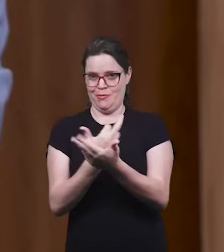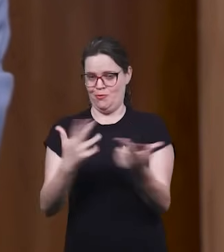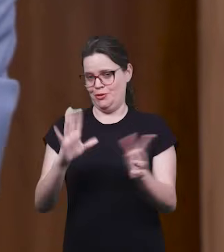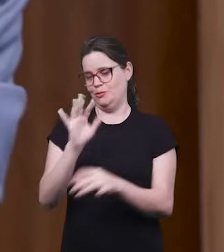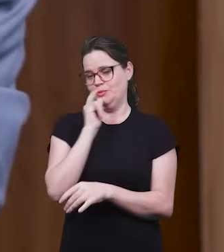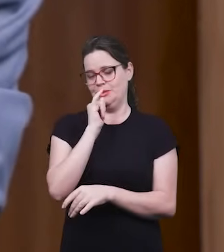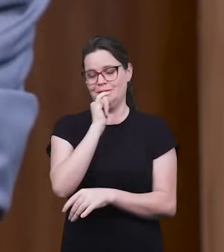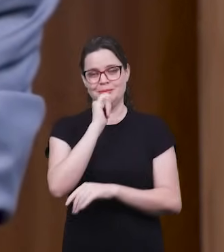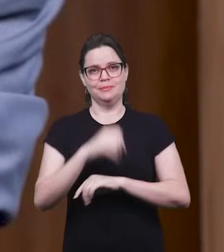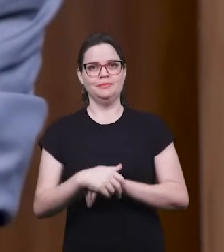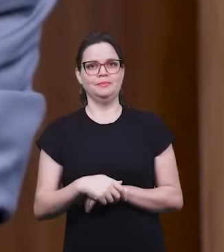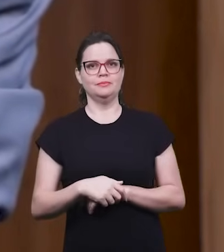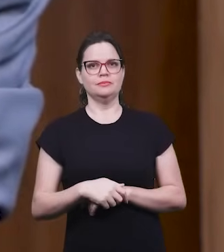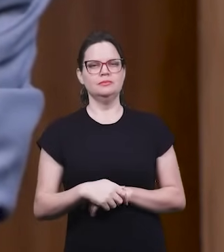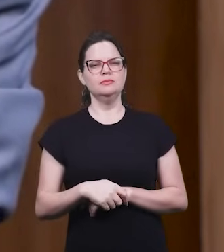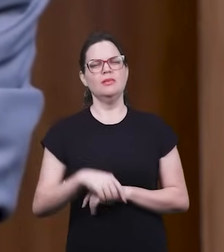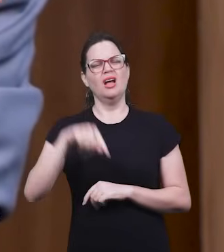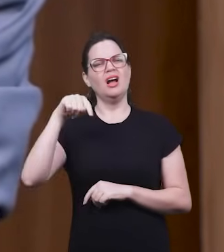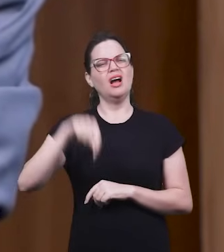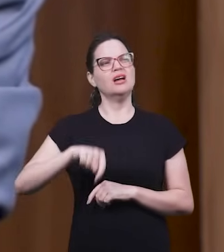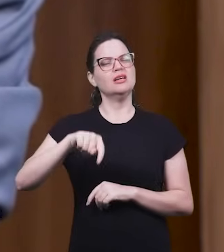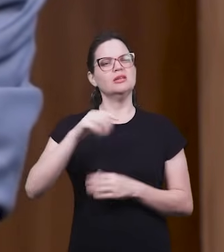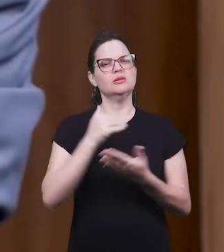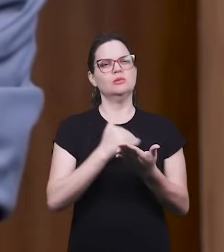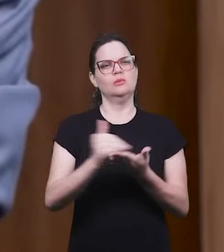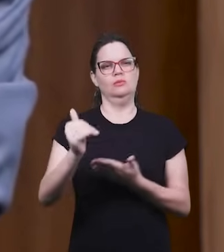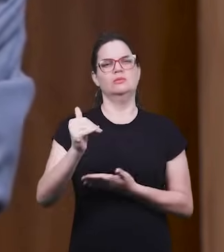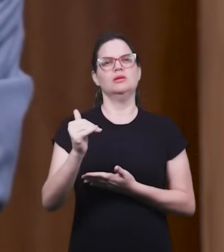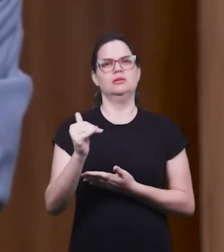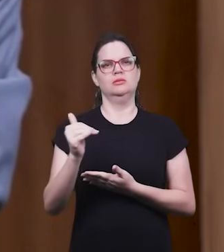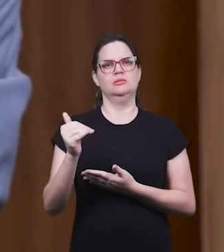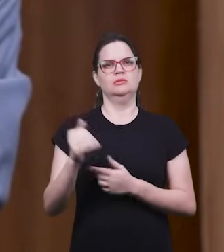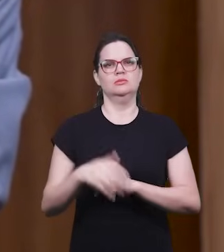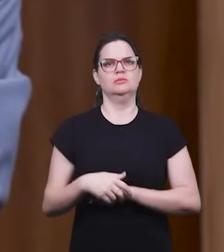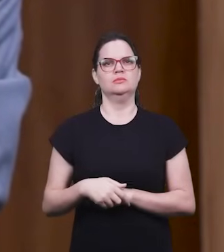Nós estávamos aqui, era o começo, mais ou menos, tal,